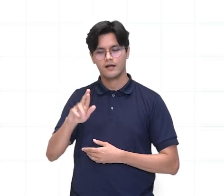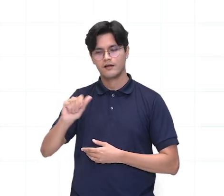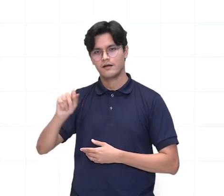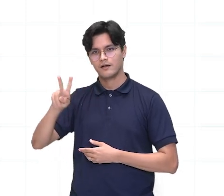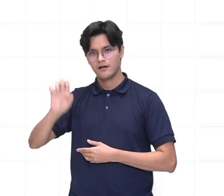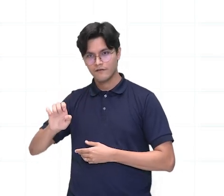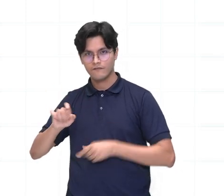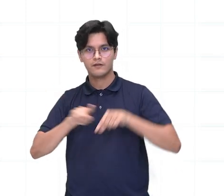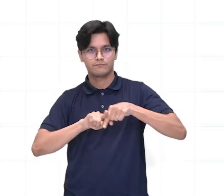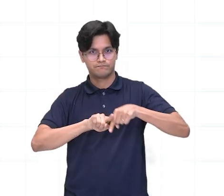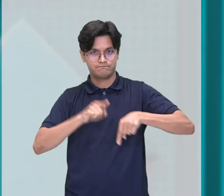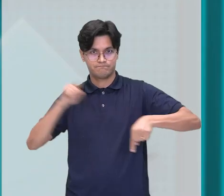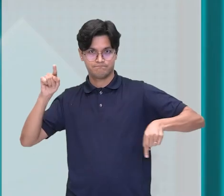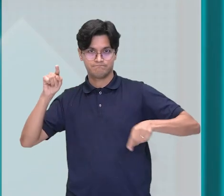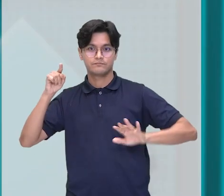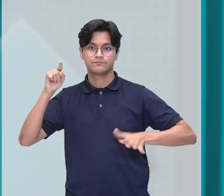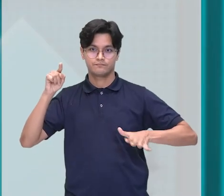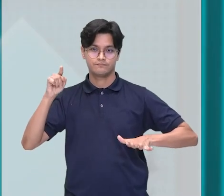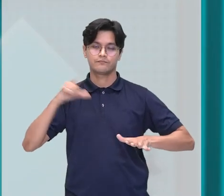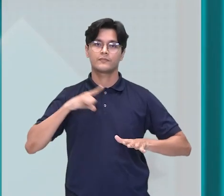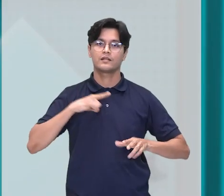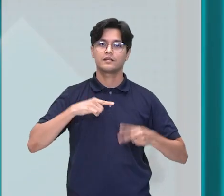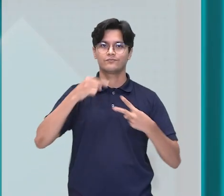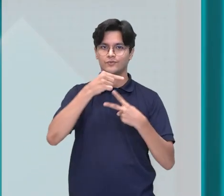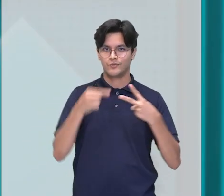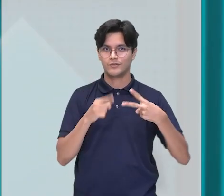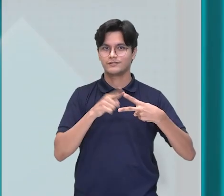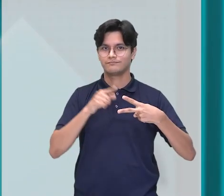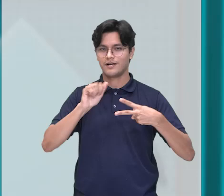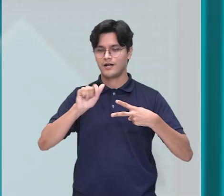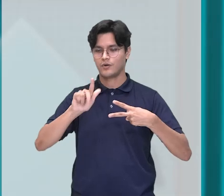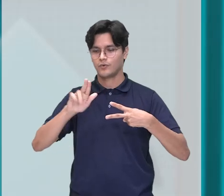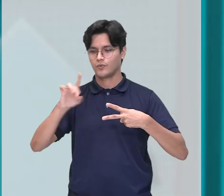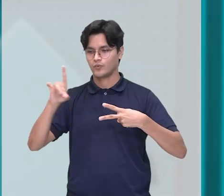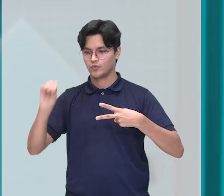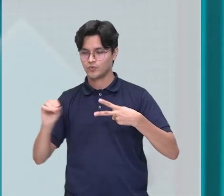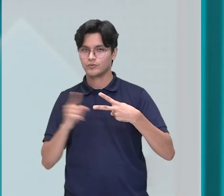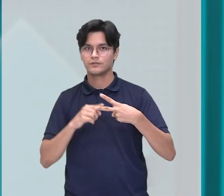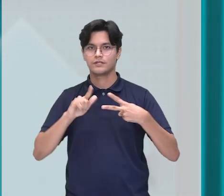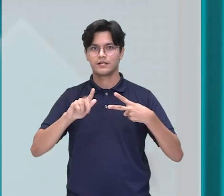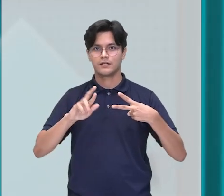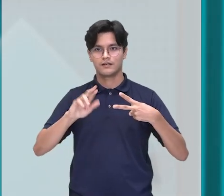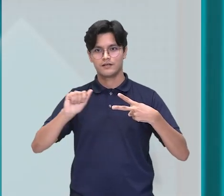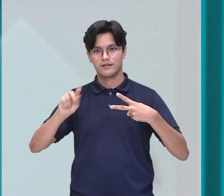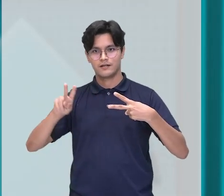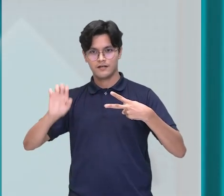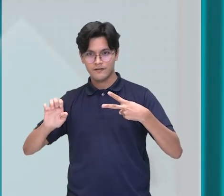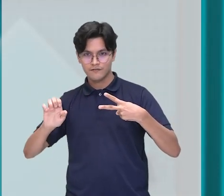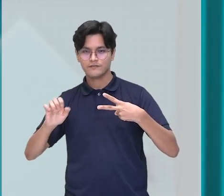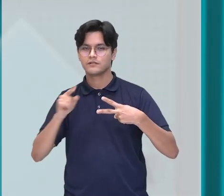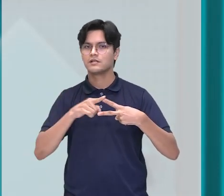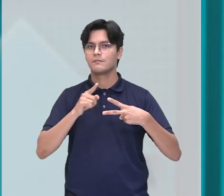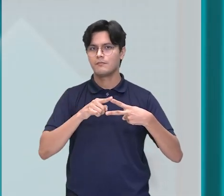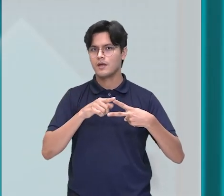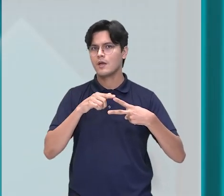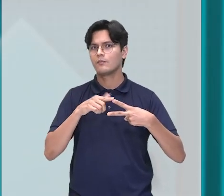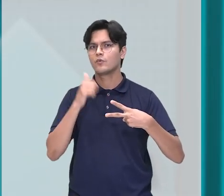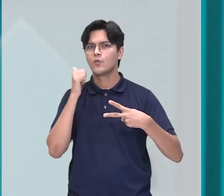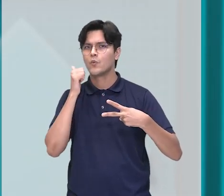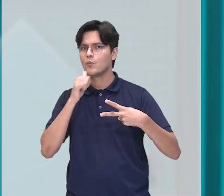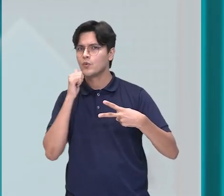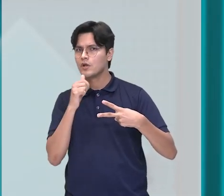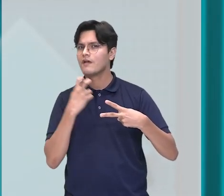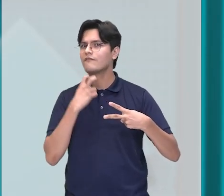é dividida em sons agudos, que pode ser definido como a voz feminina, e os sons graves, a voz